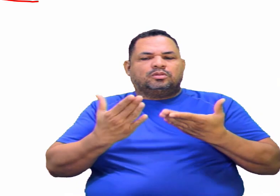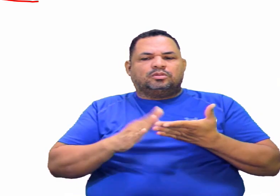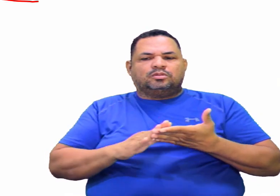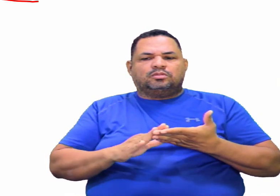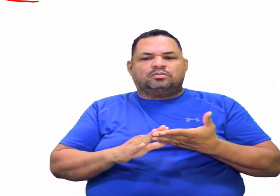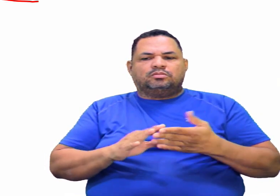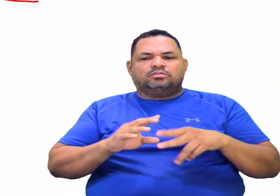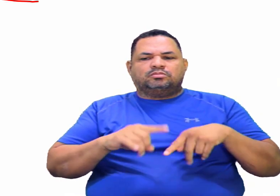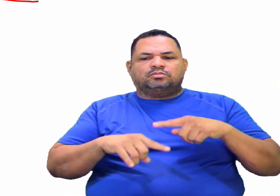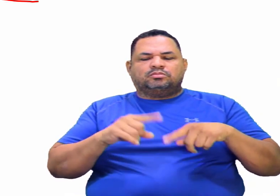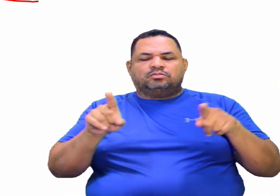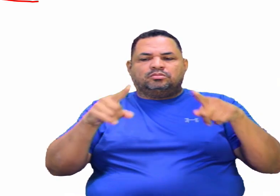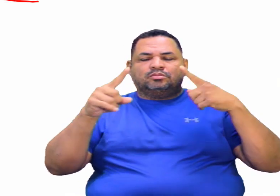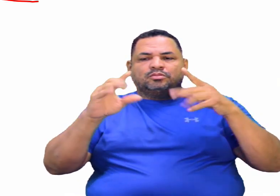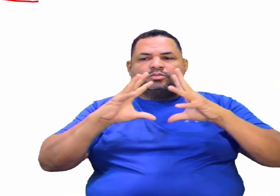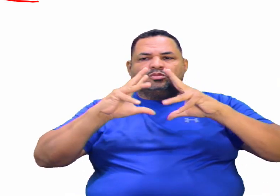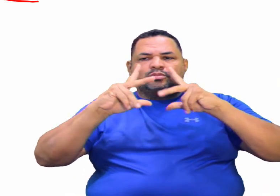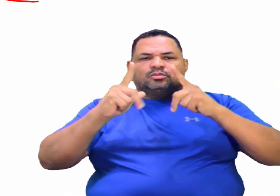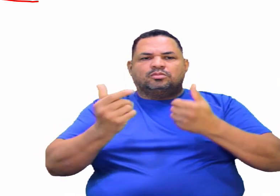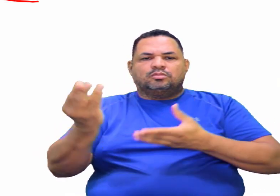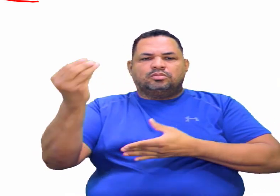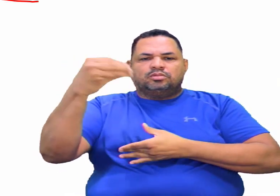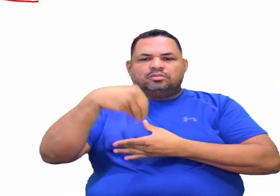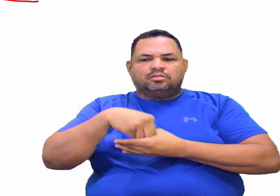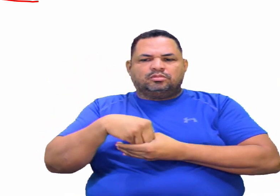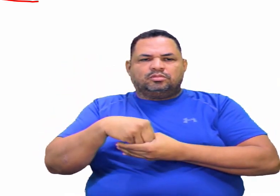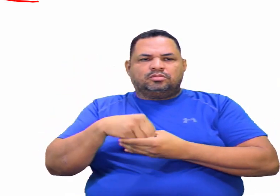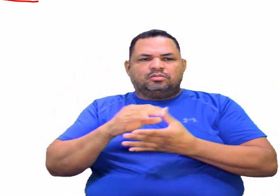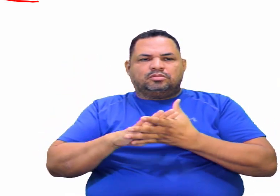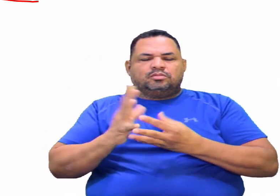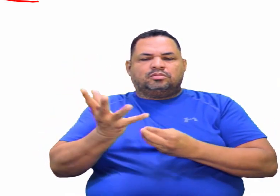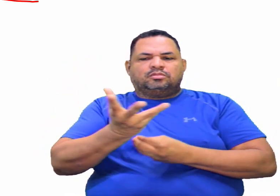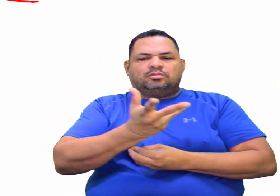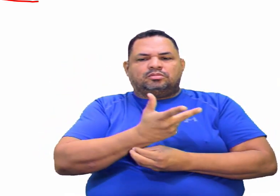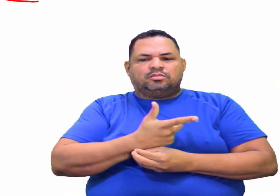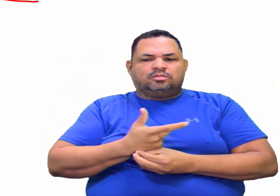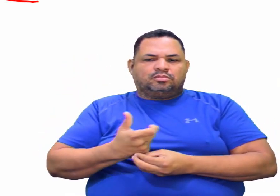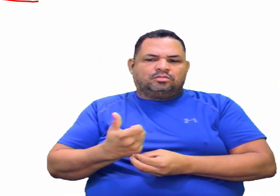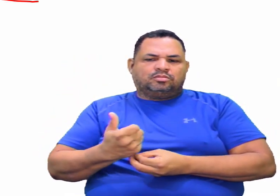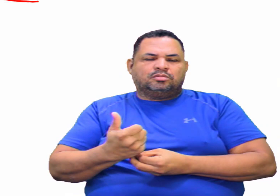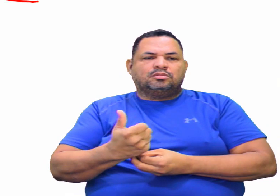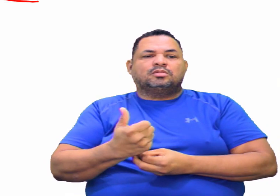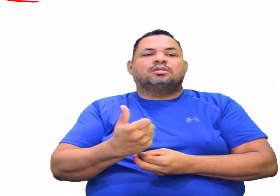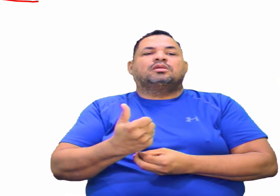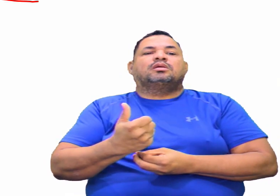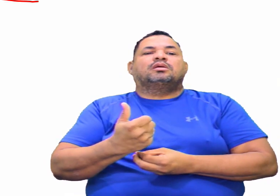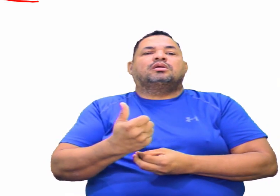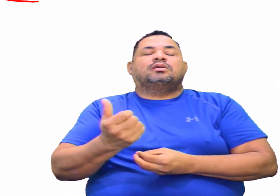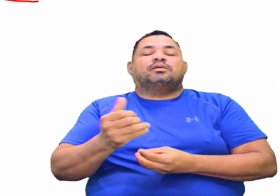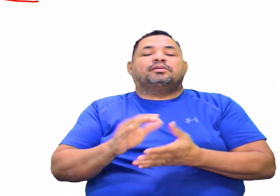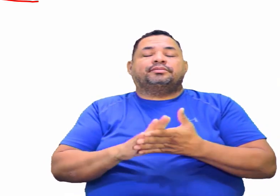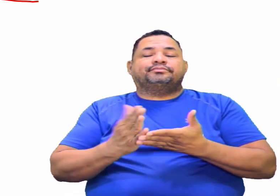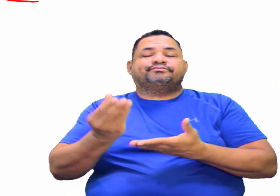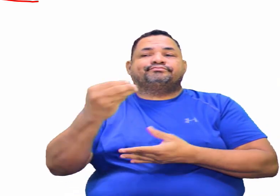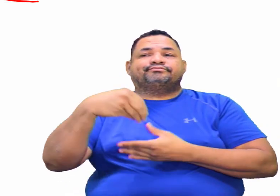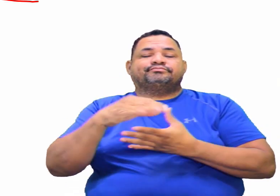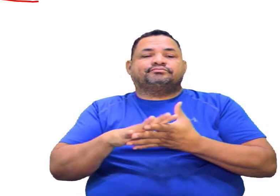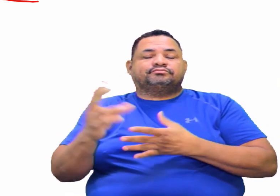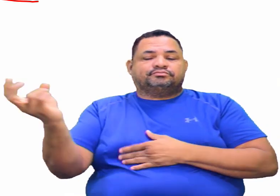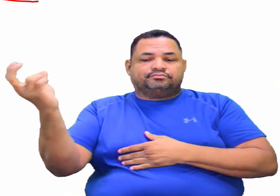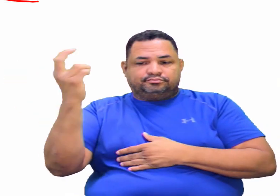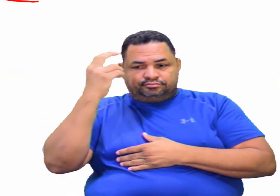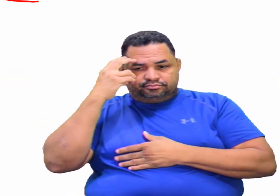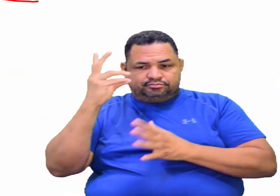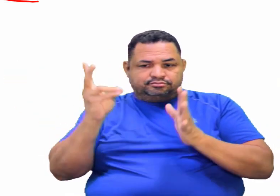musicais. Tudo isso aí a serviço, né, para fazer parte de uma